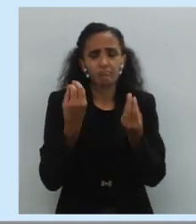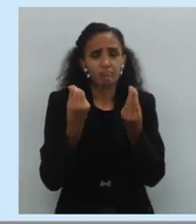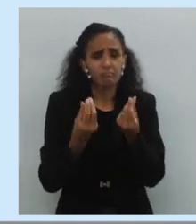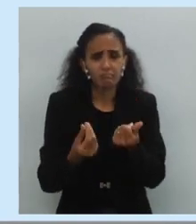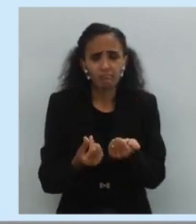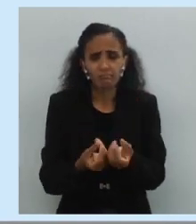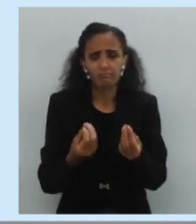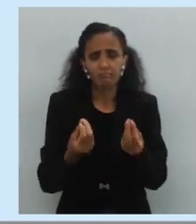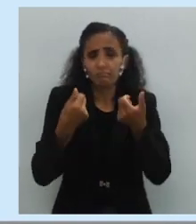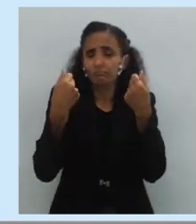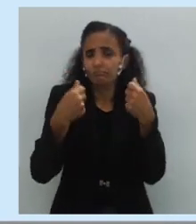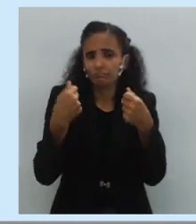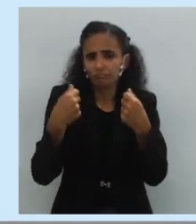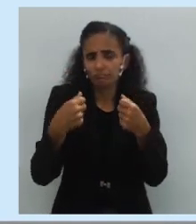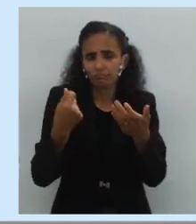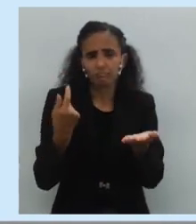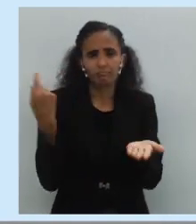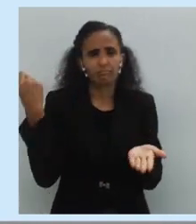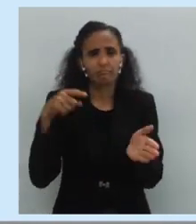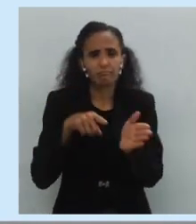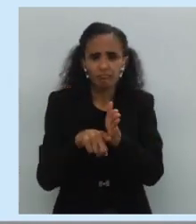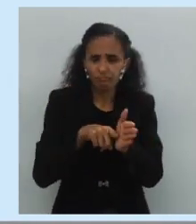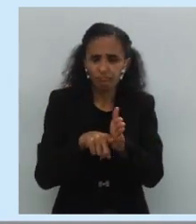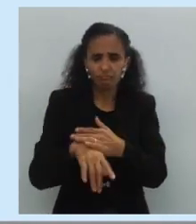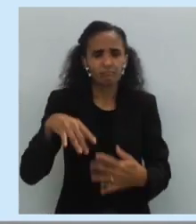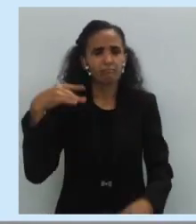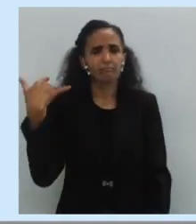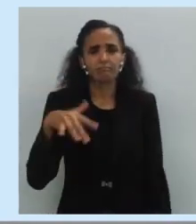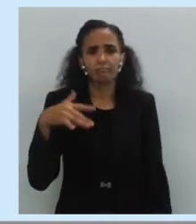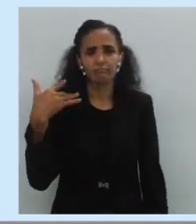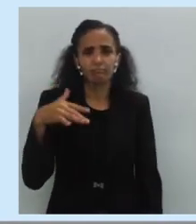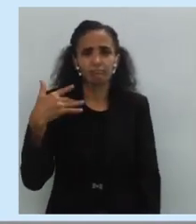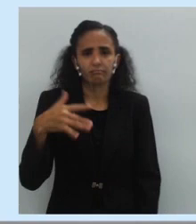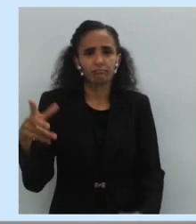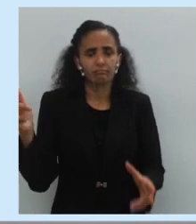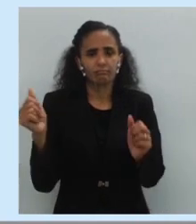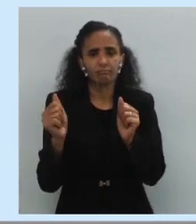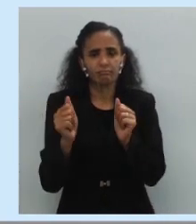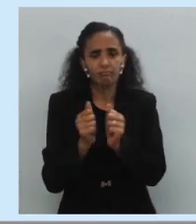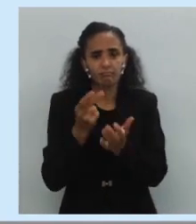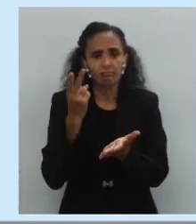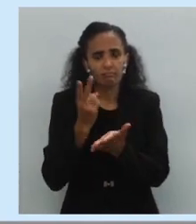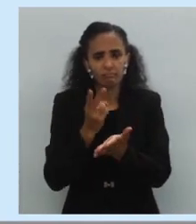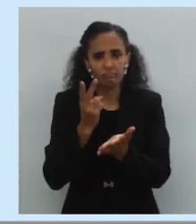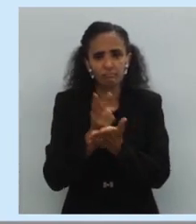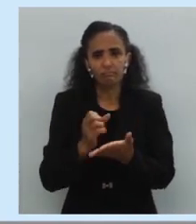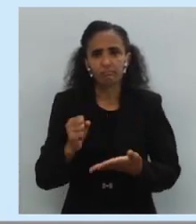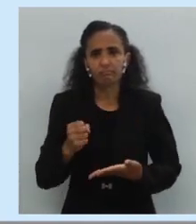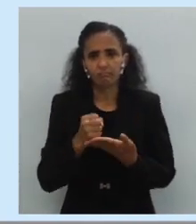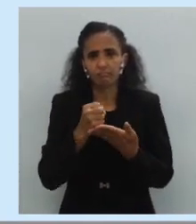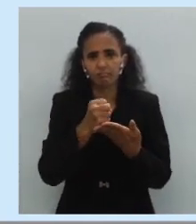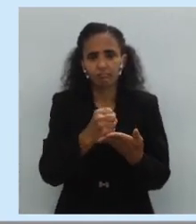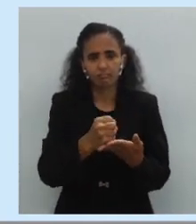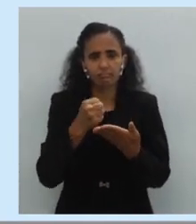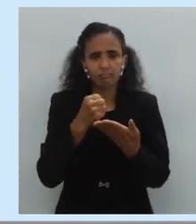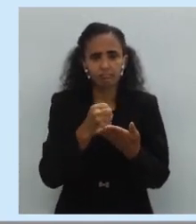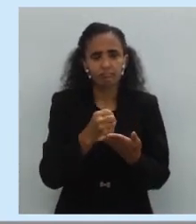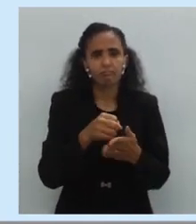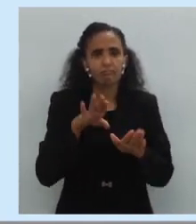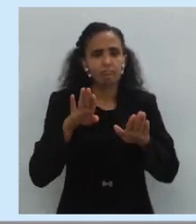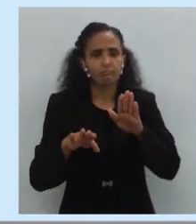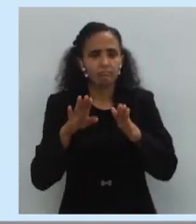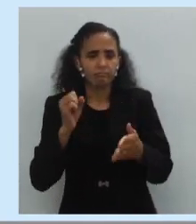progressivamente o sangue, que são chamados de linfócitos, que a gente chama de CD4. Os linfócitos, eles